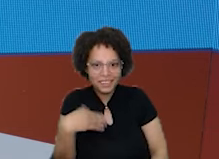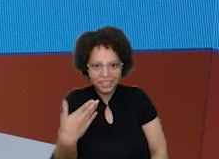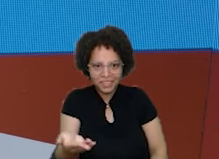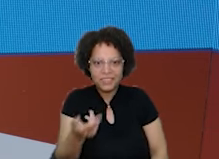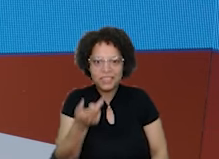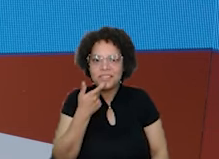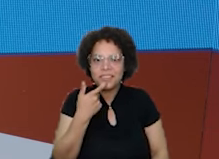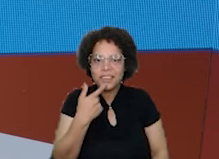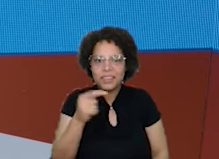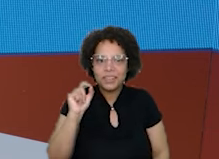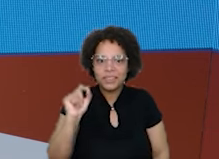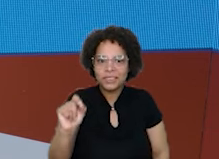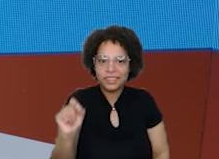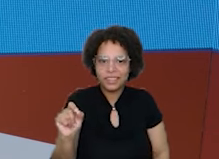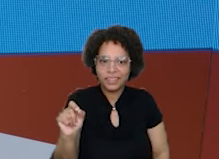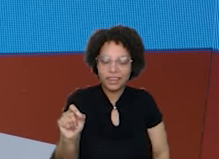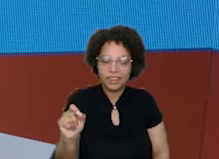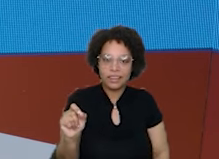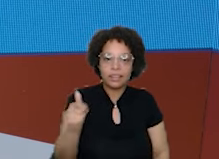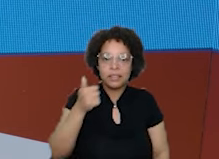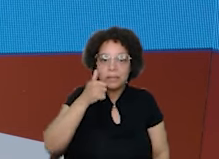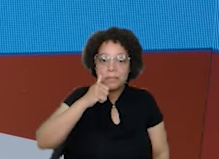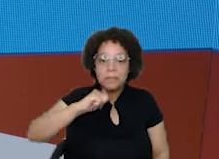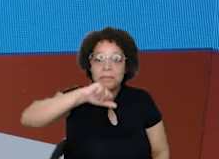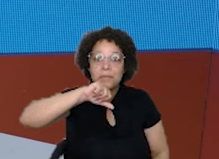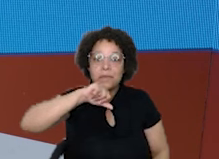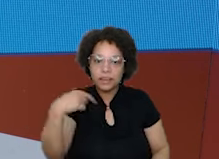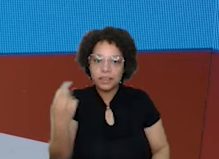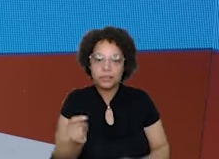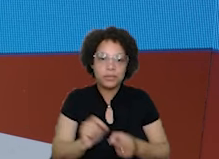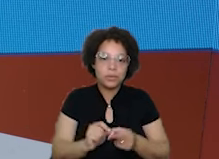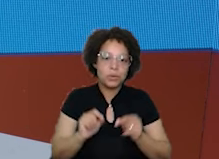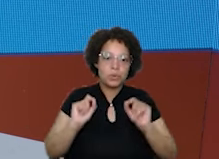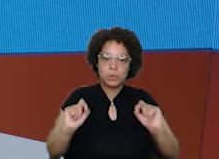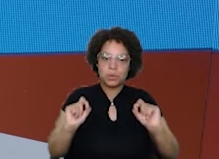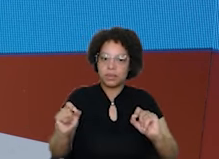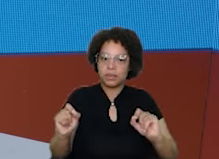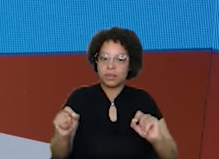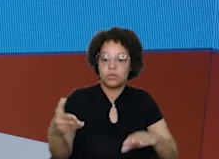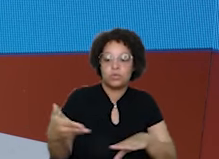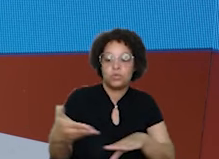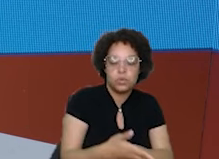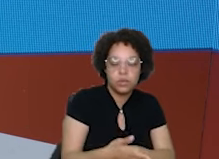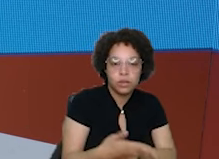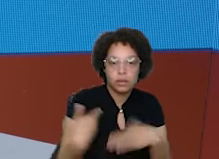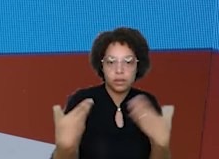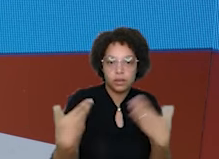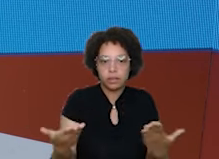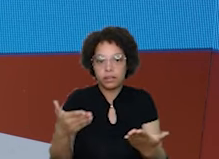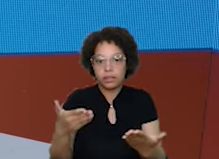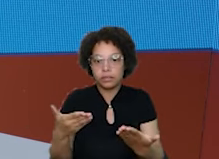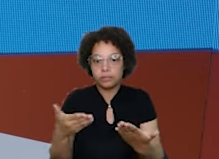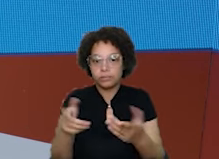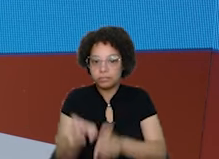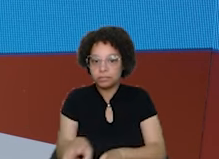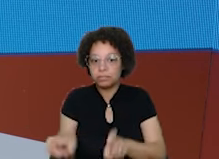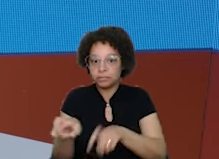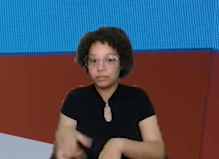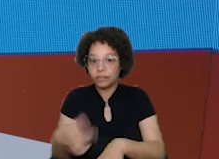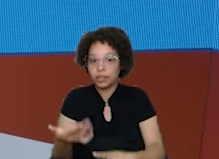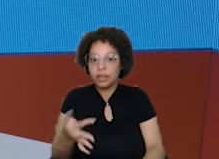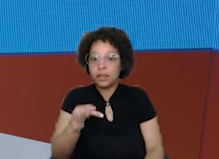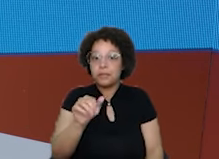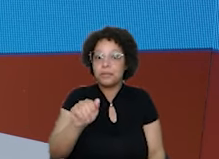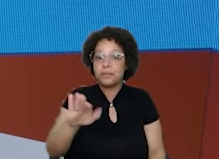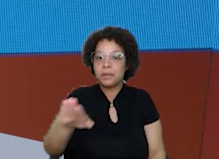que o que que faz a mãe quando você chega lá e você tá lá no stoque ou você tá lá no escritório fala a Fabi tá aí eu quero ser